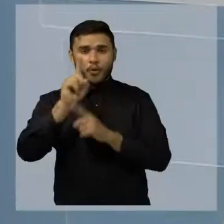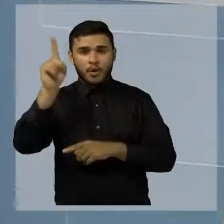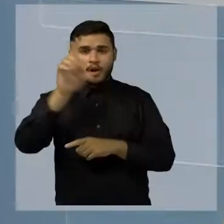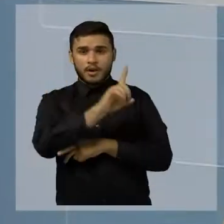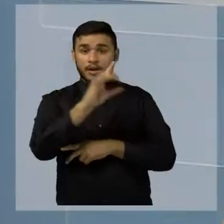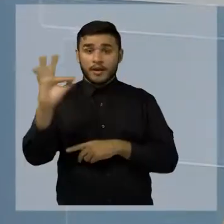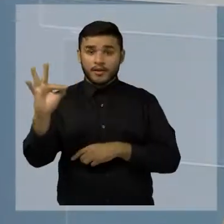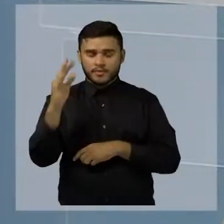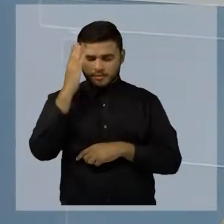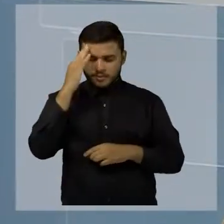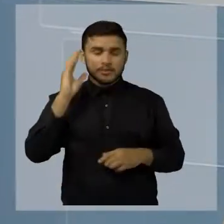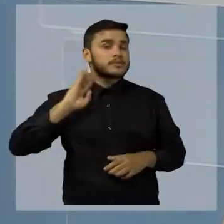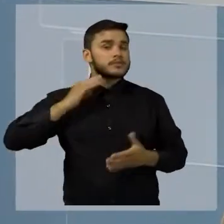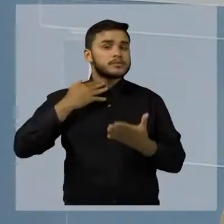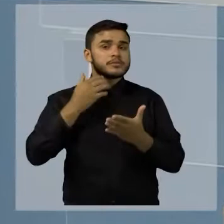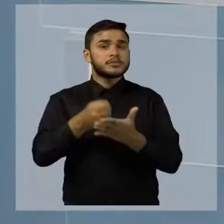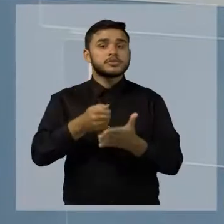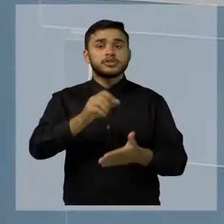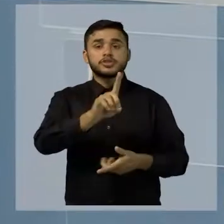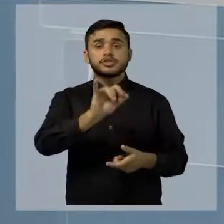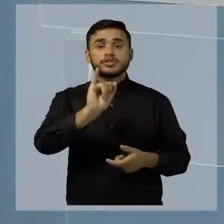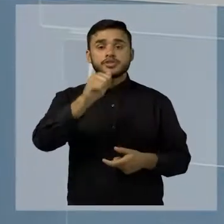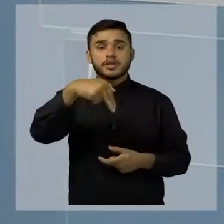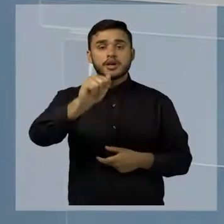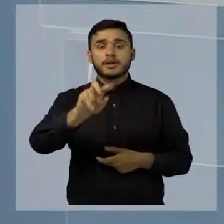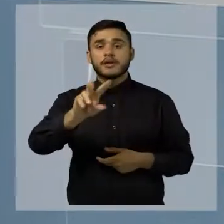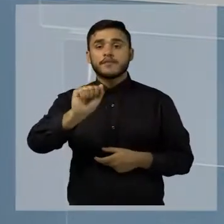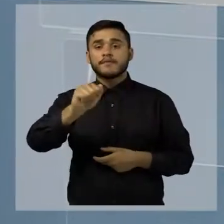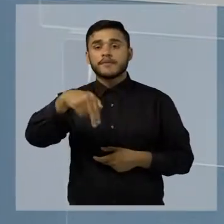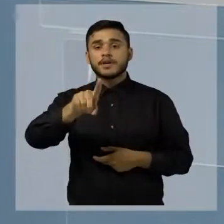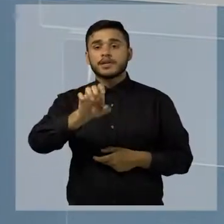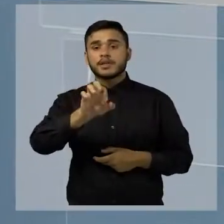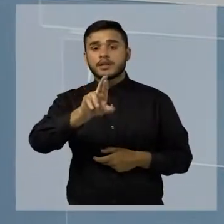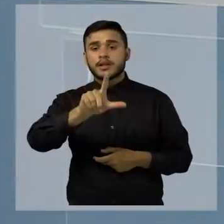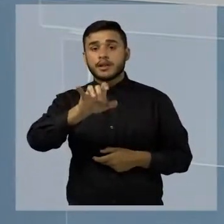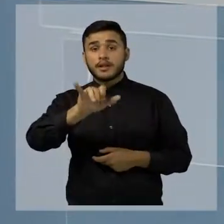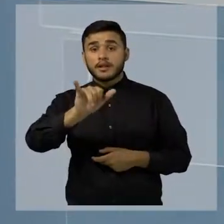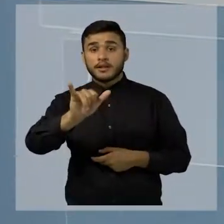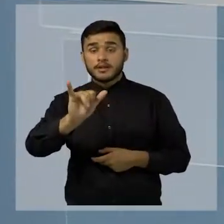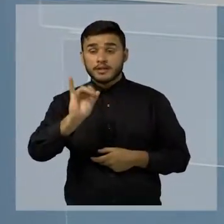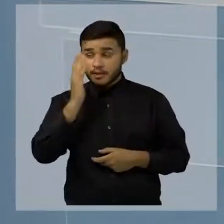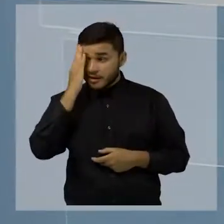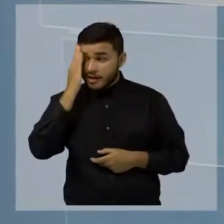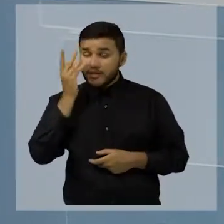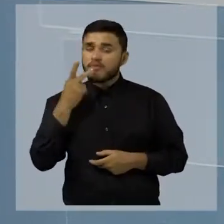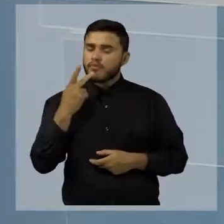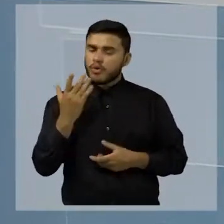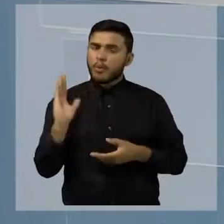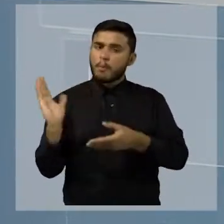juíza Diana Vanderlei, aceitou uma ação popular e